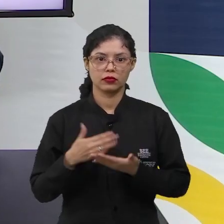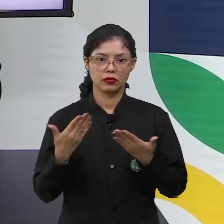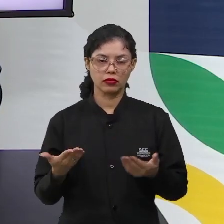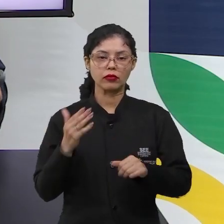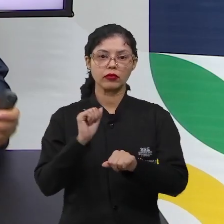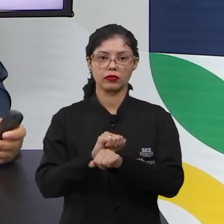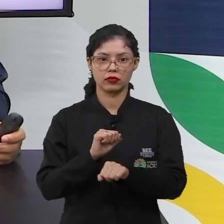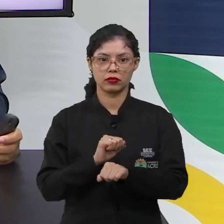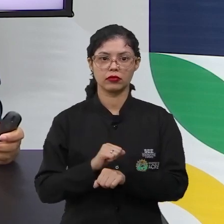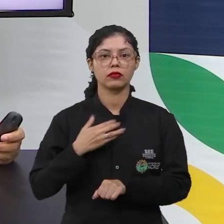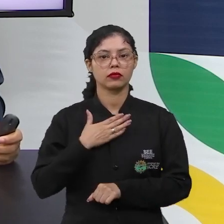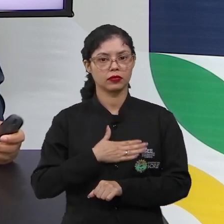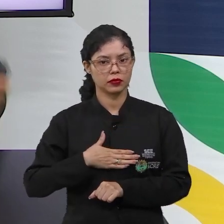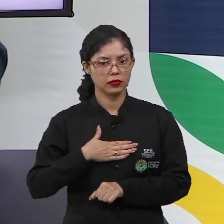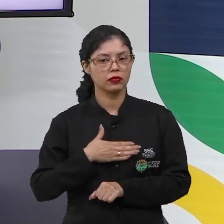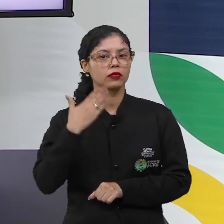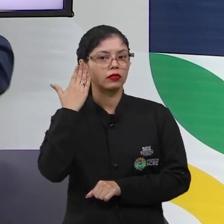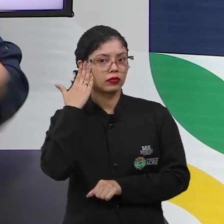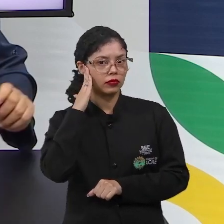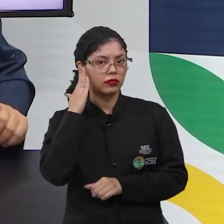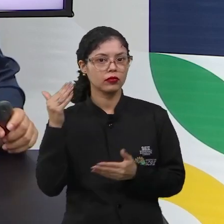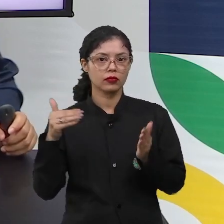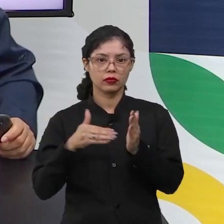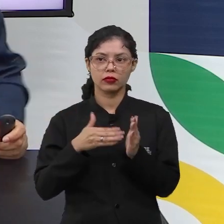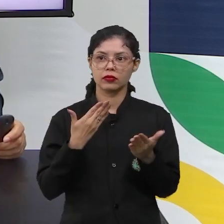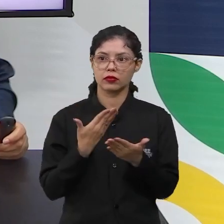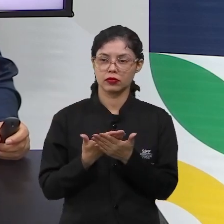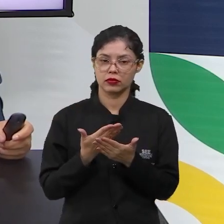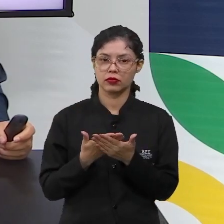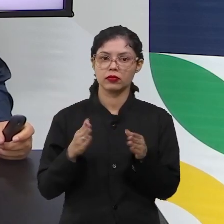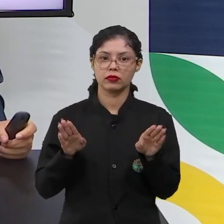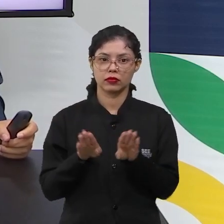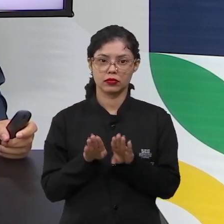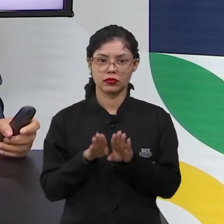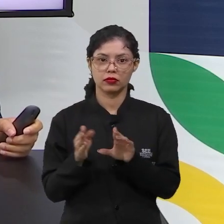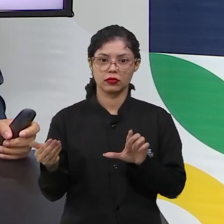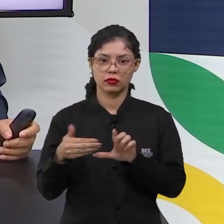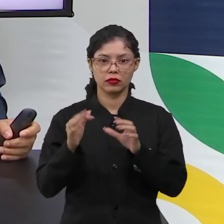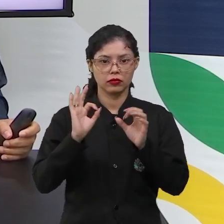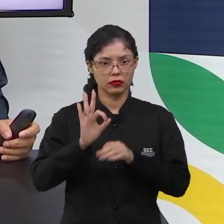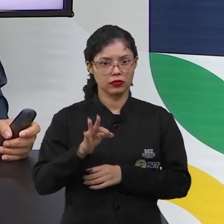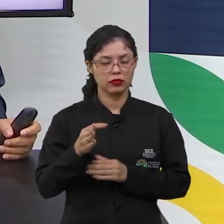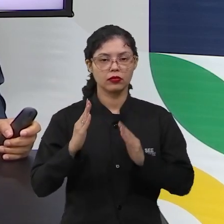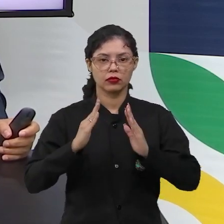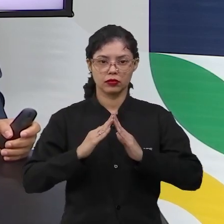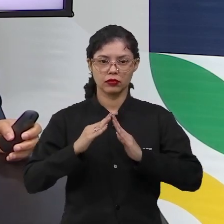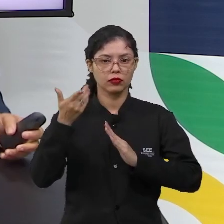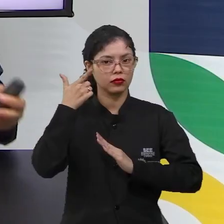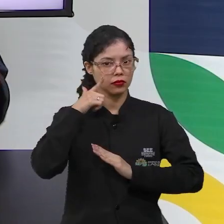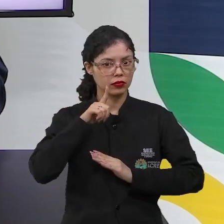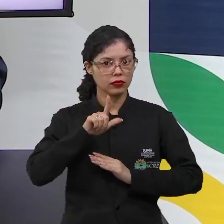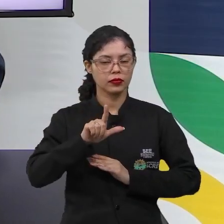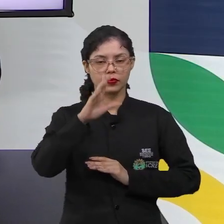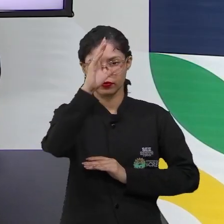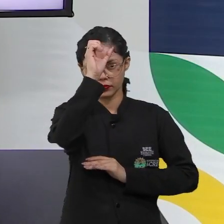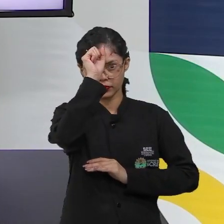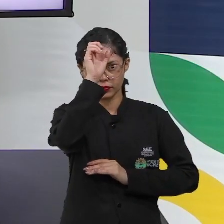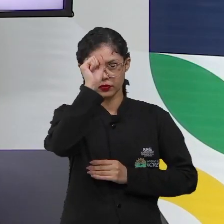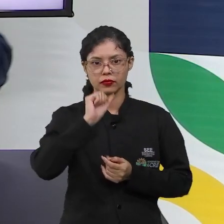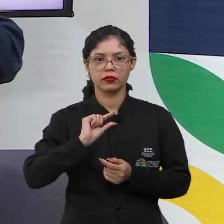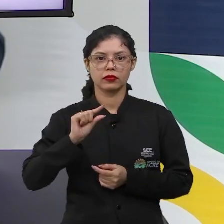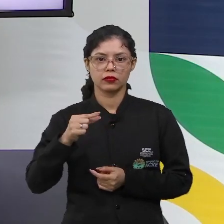espero muito que vocês tenham compreendido, espero até que também que vocês tenham acertado aí de casa, tenham compreendido. É